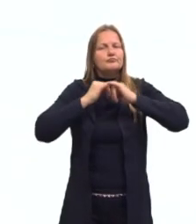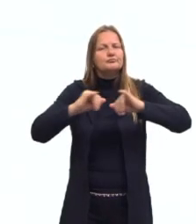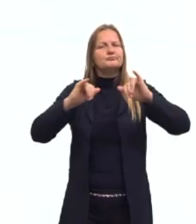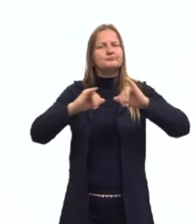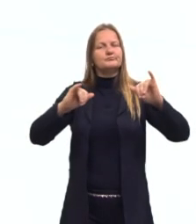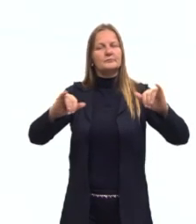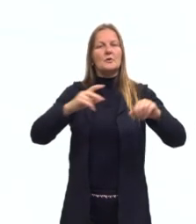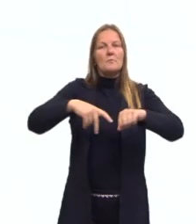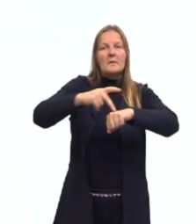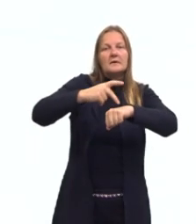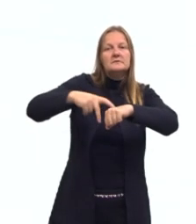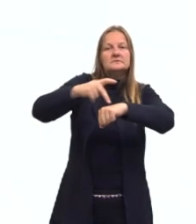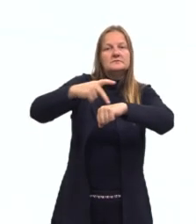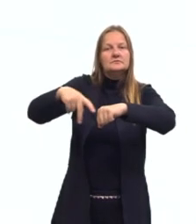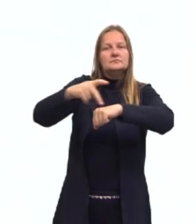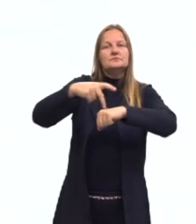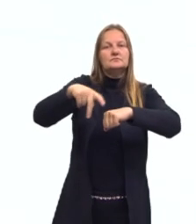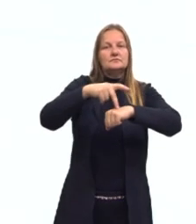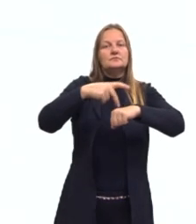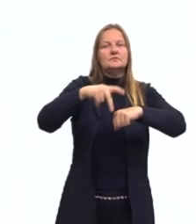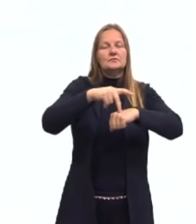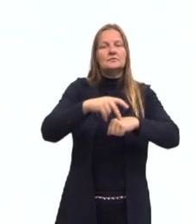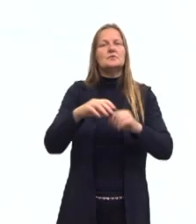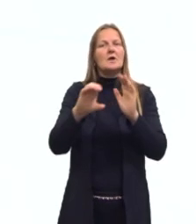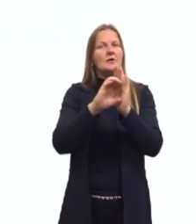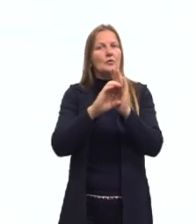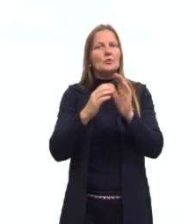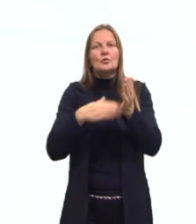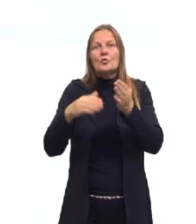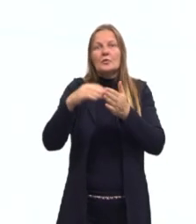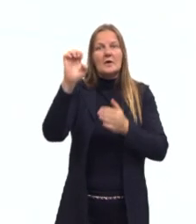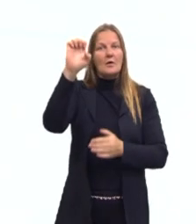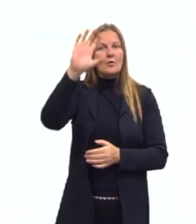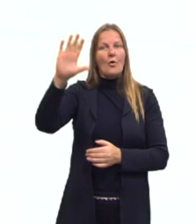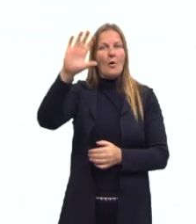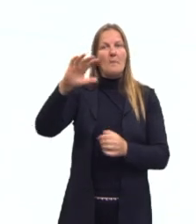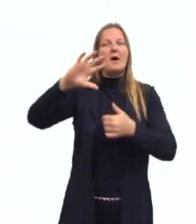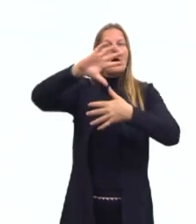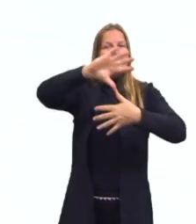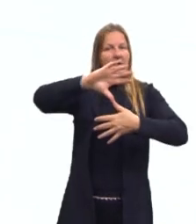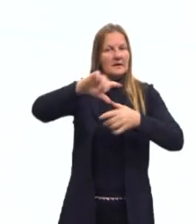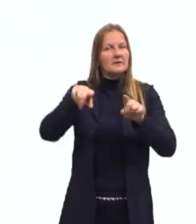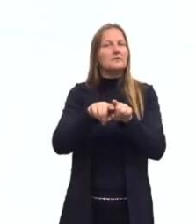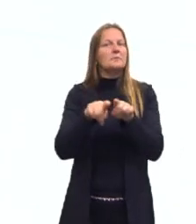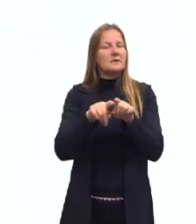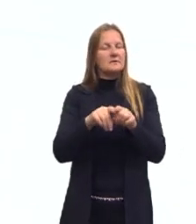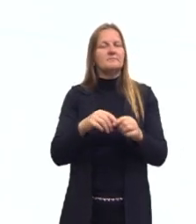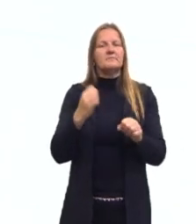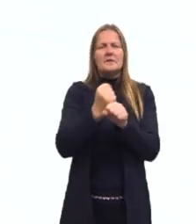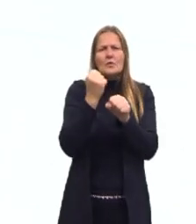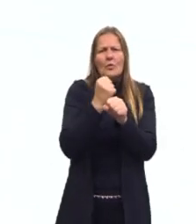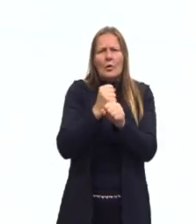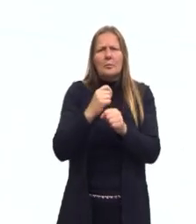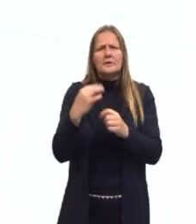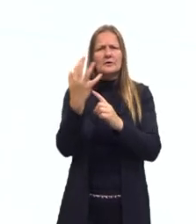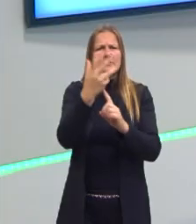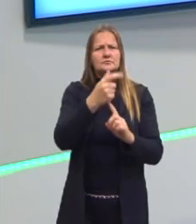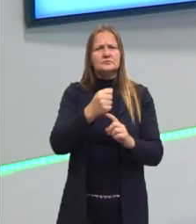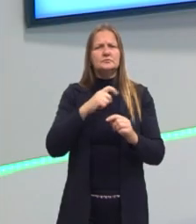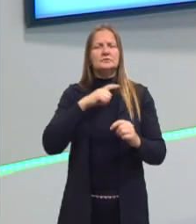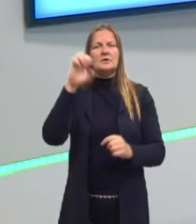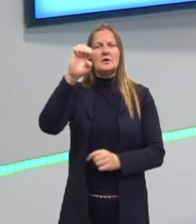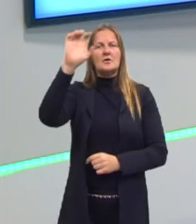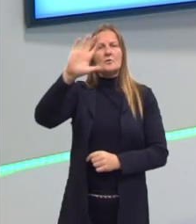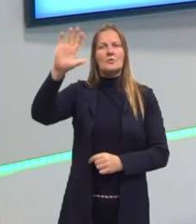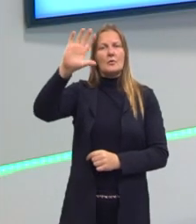em seguida pelos países católicos da Europa e da América as obras dos artistas barrocos